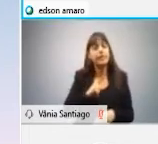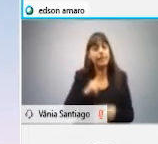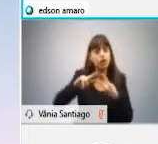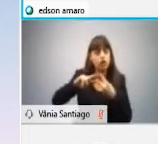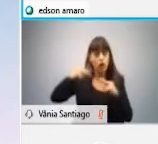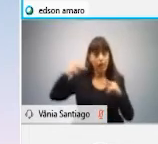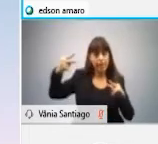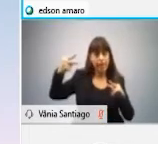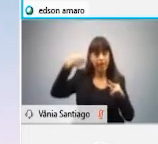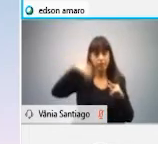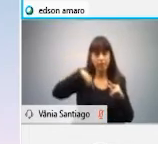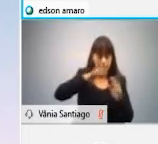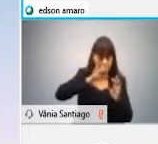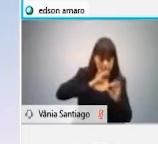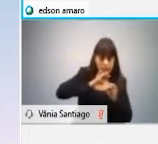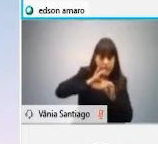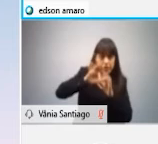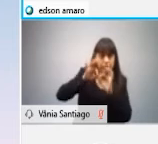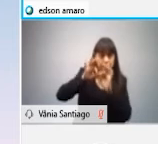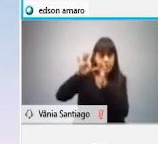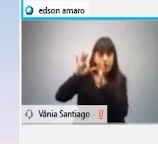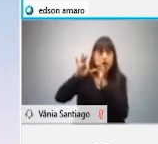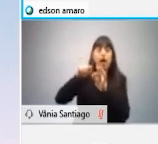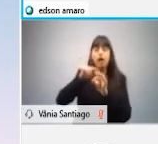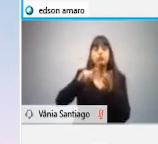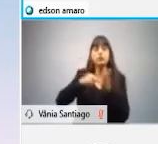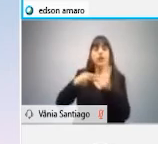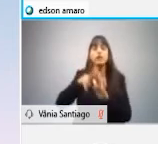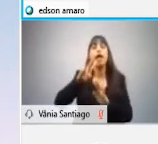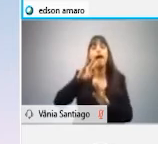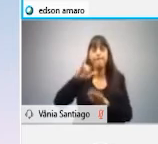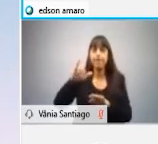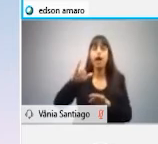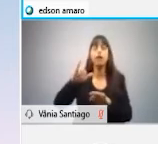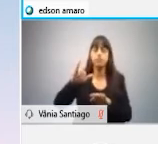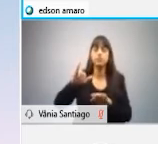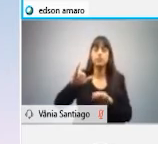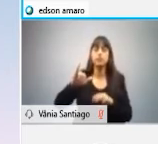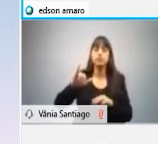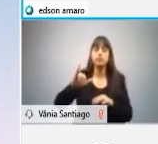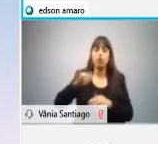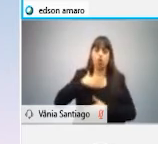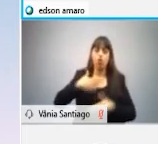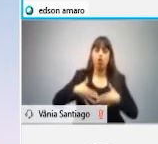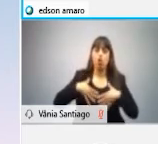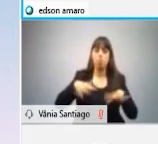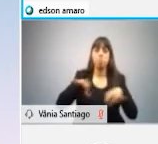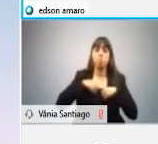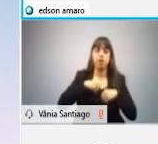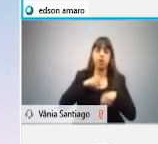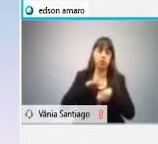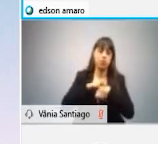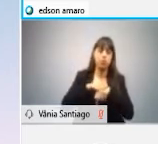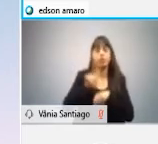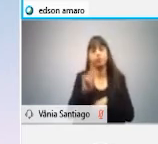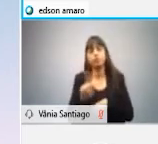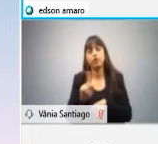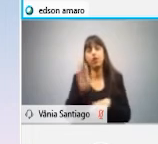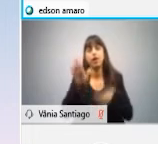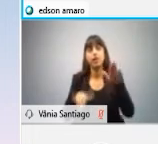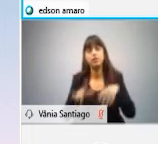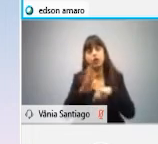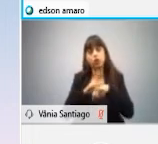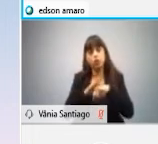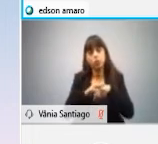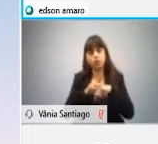não significa que essa carga genética será expressa, ou seja, às vezes existem marcadores de doenças que não necessariamente significam que